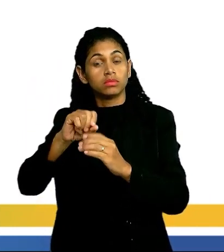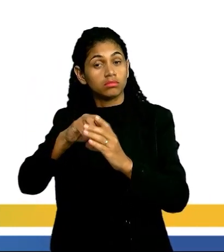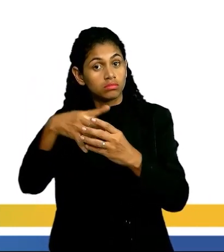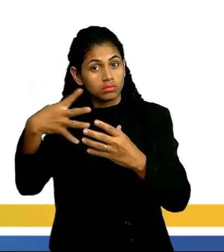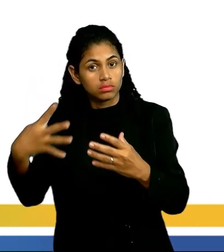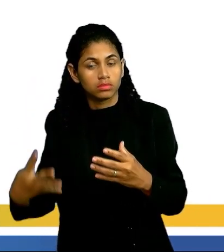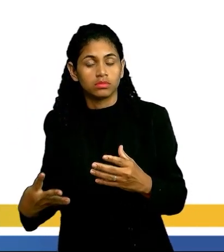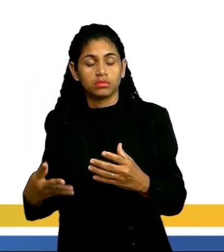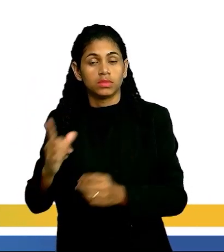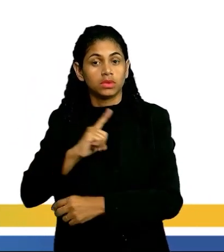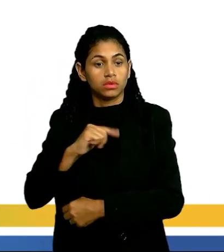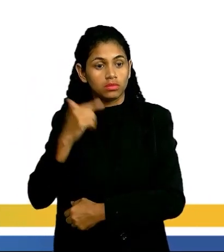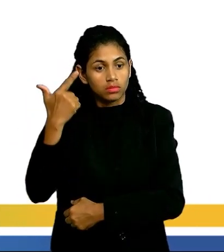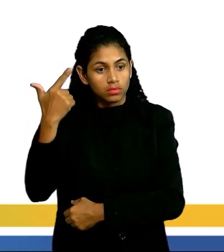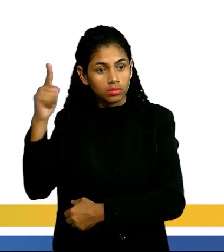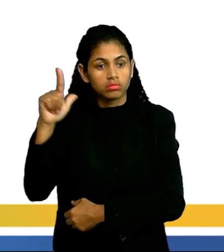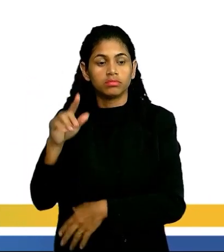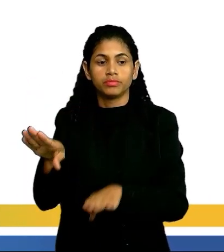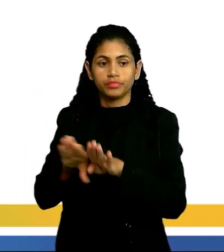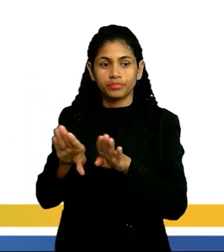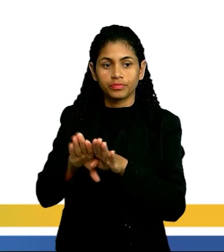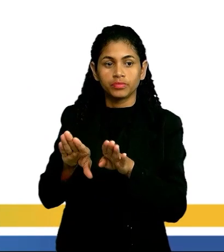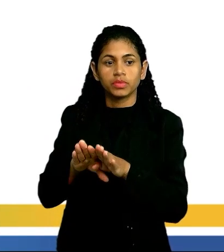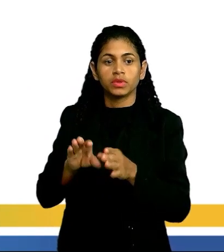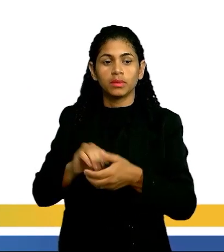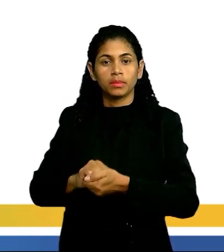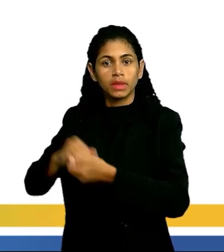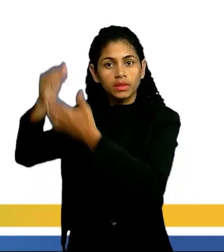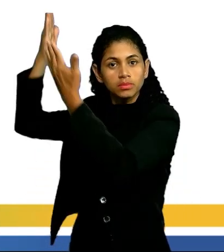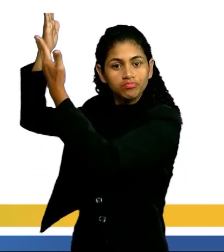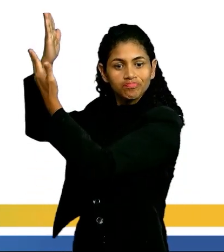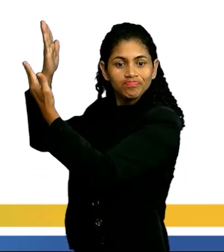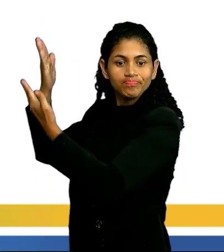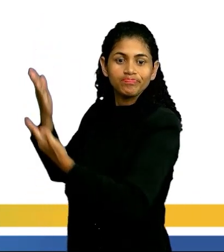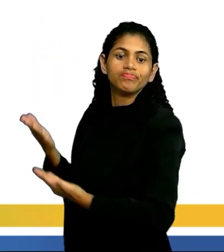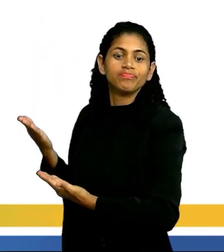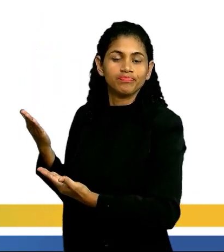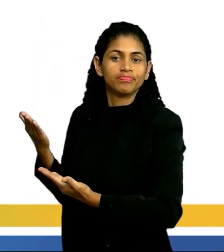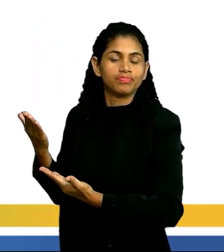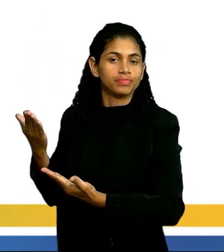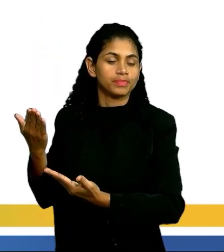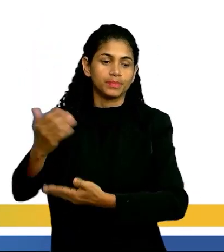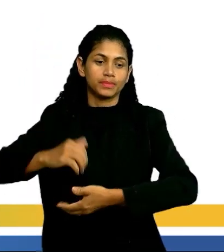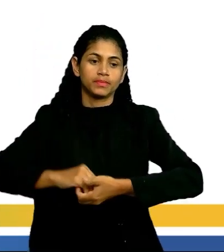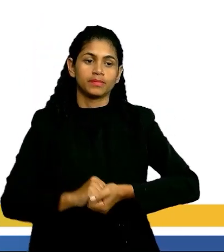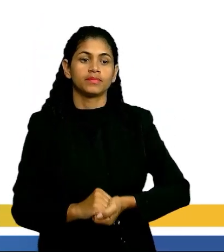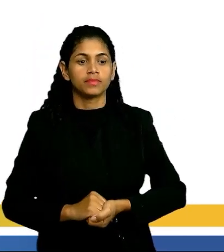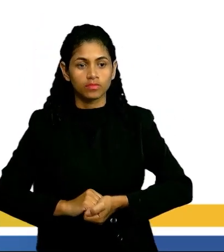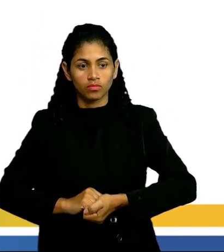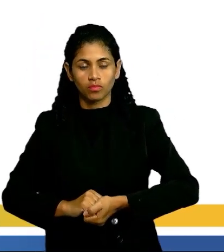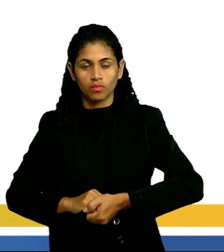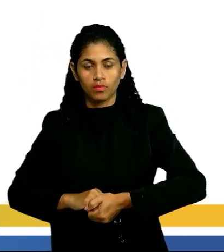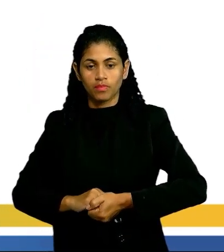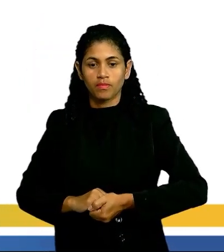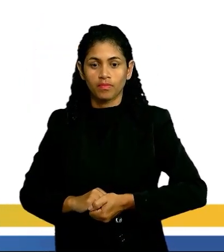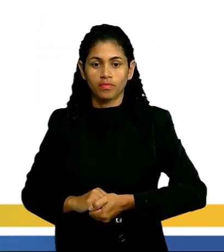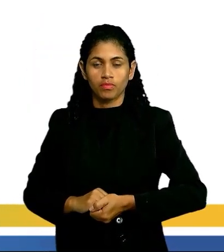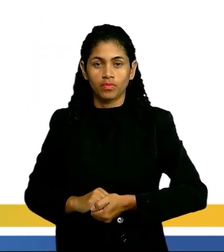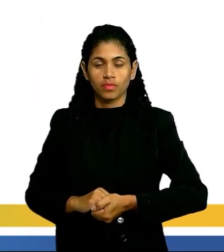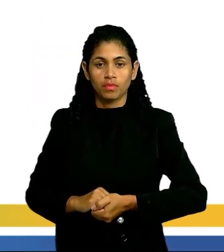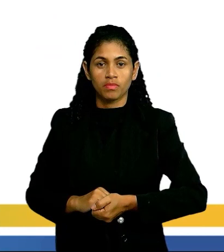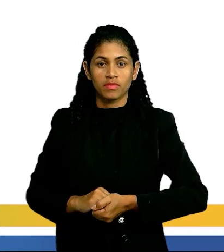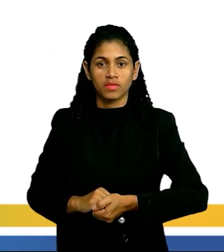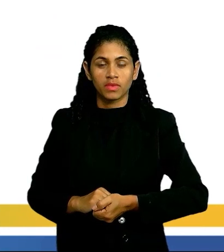existem outras características. O antissemitismo, ele é bem característico do nazismo, né, que é a aversão ao povo